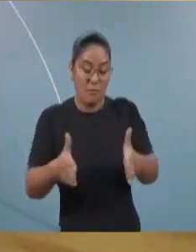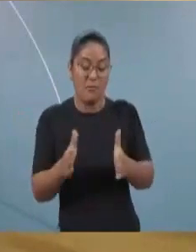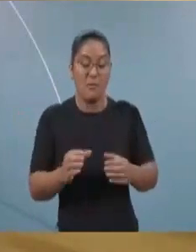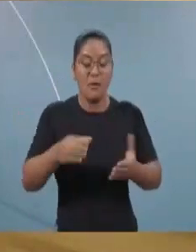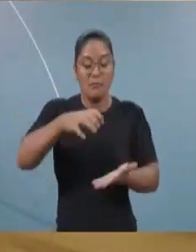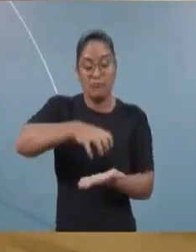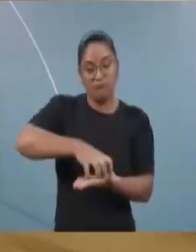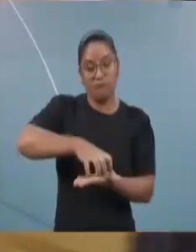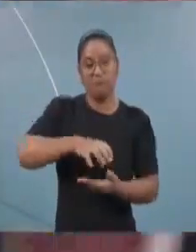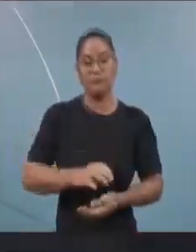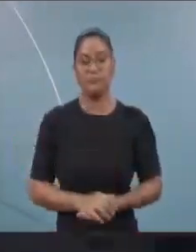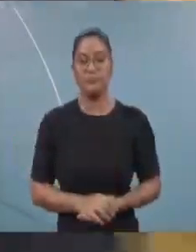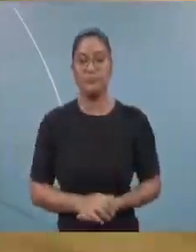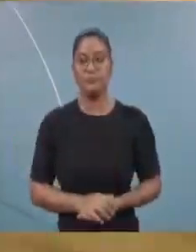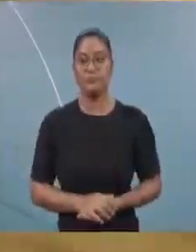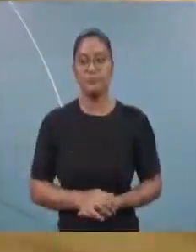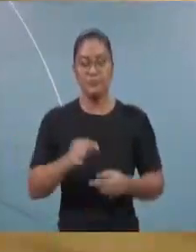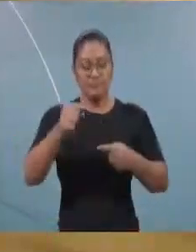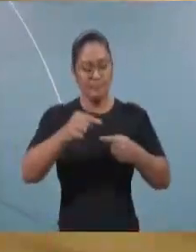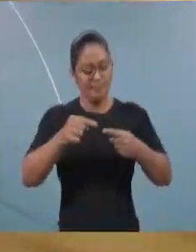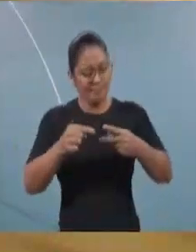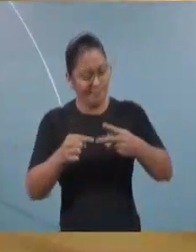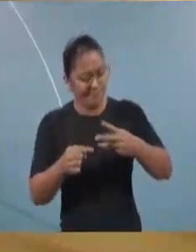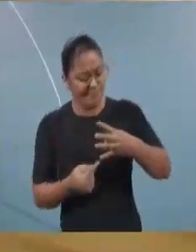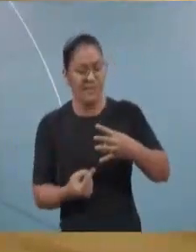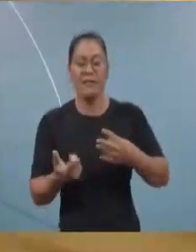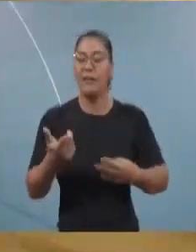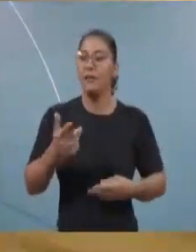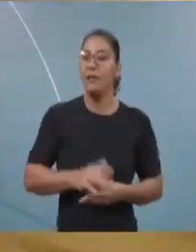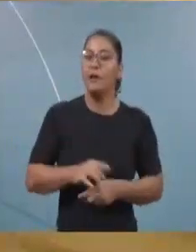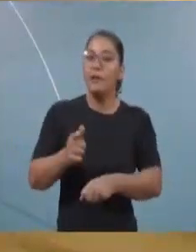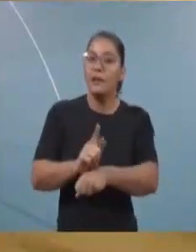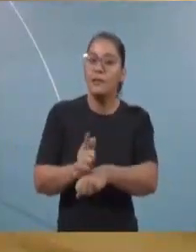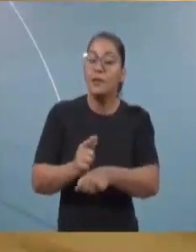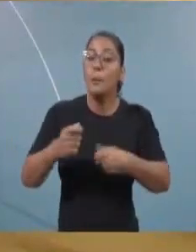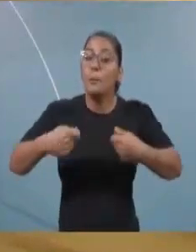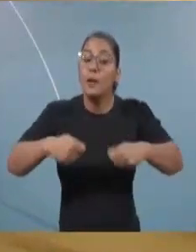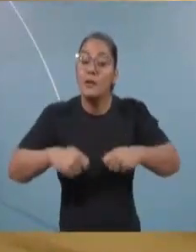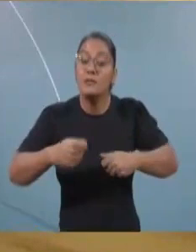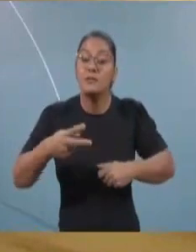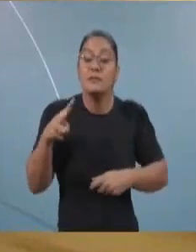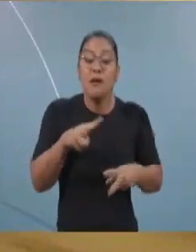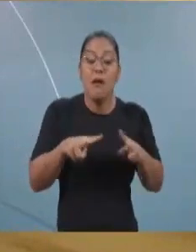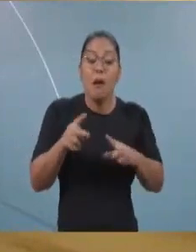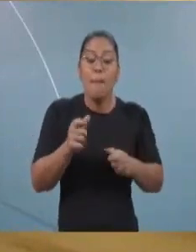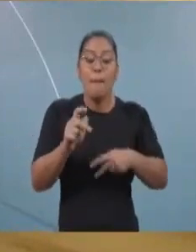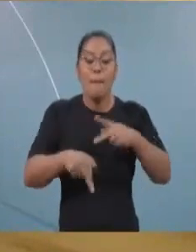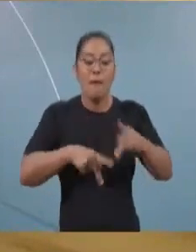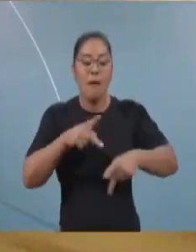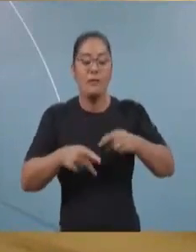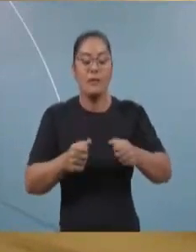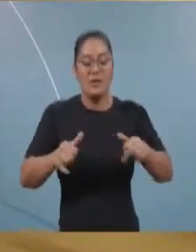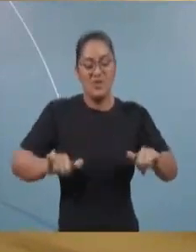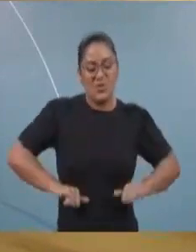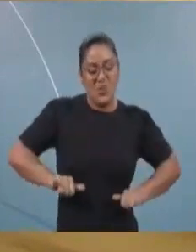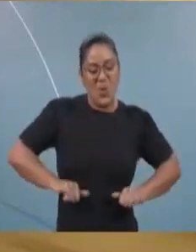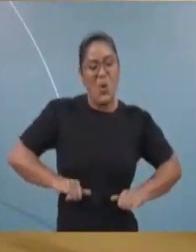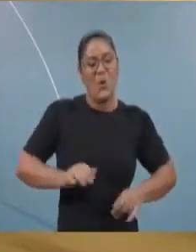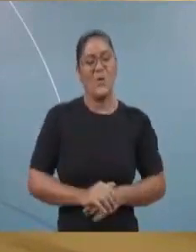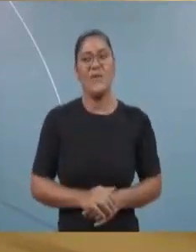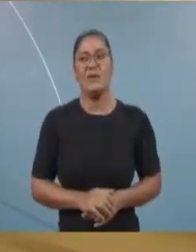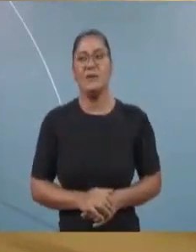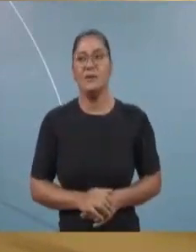unidade Então são vários fatores que o que a gestão precisa olhar pra população que é quem sofre Quem tá na